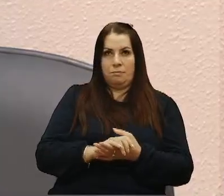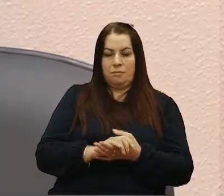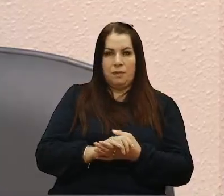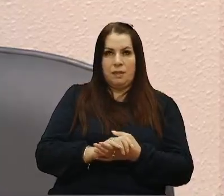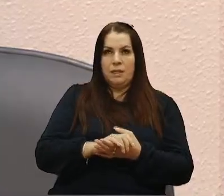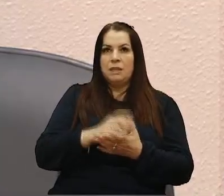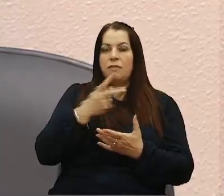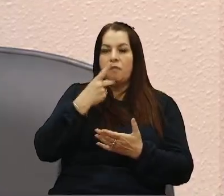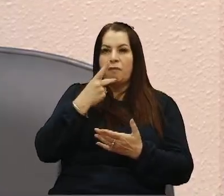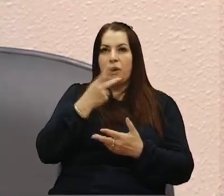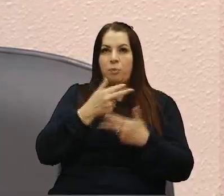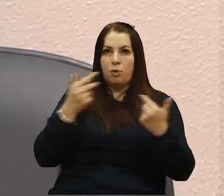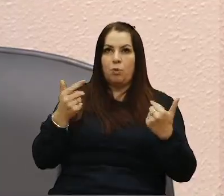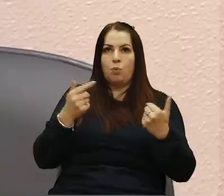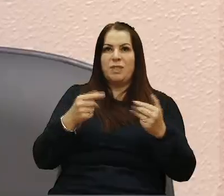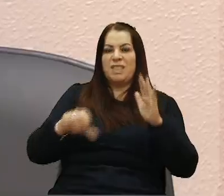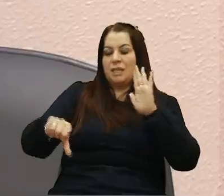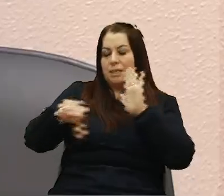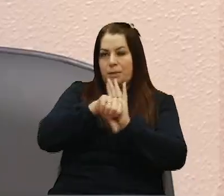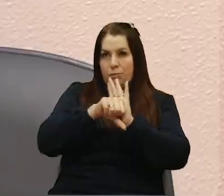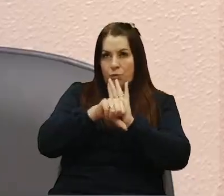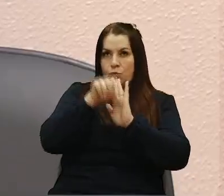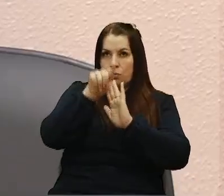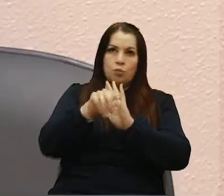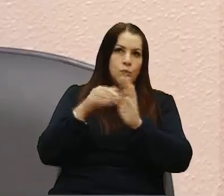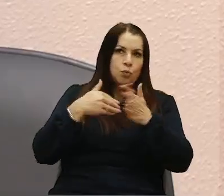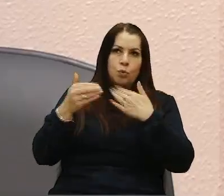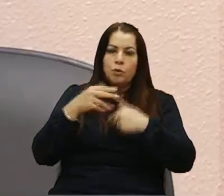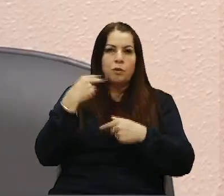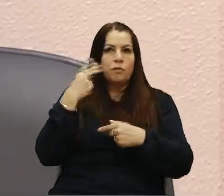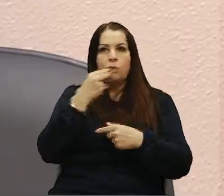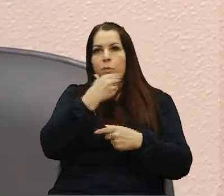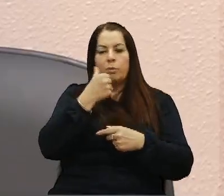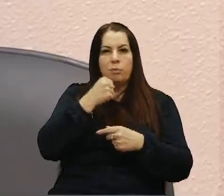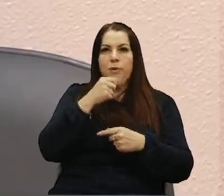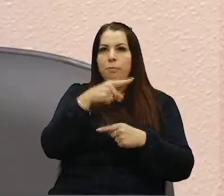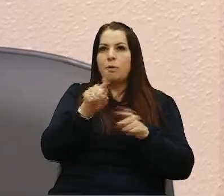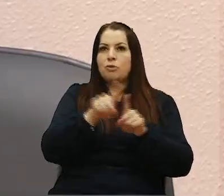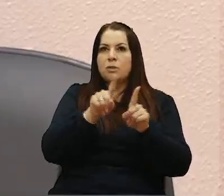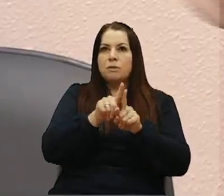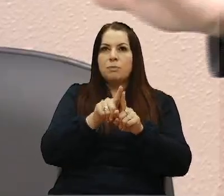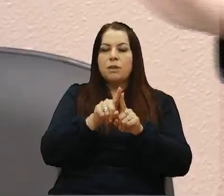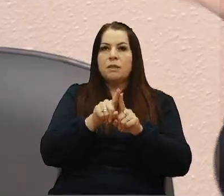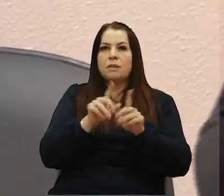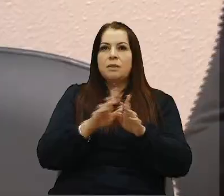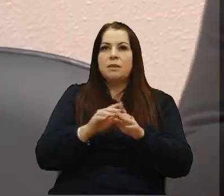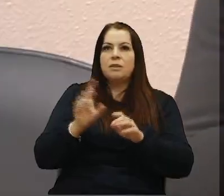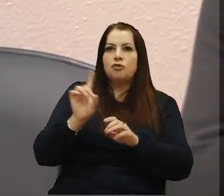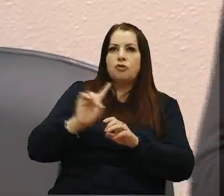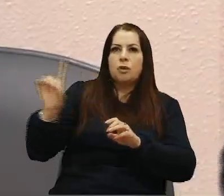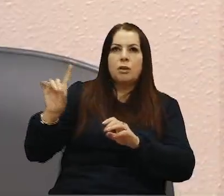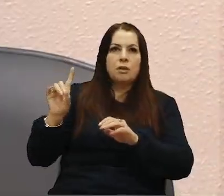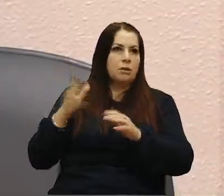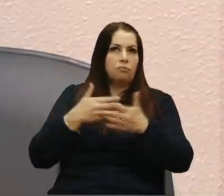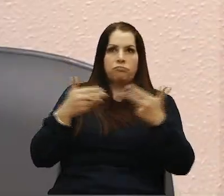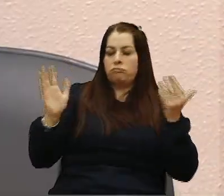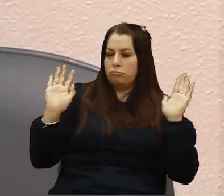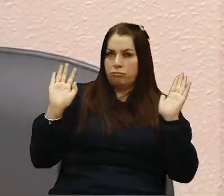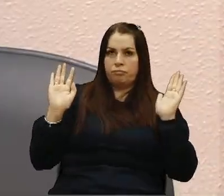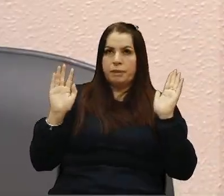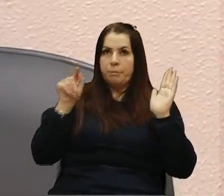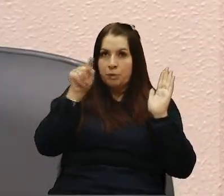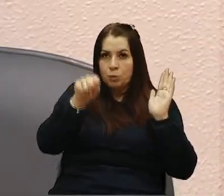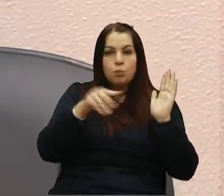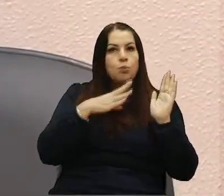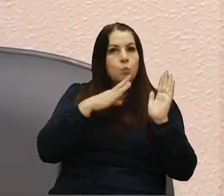que seja dito algo criminoso a qualquer vereador ou vereadora, pode ser inclusive da direita, de qualquer coisa, mas a senhora